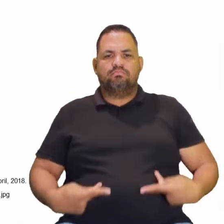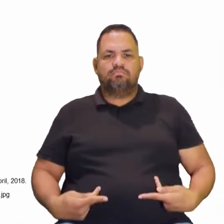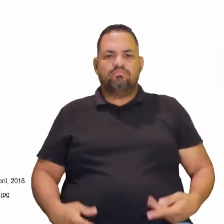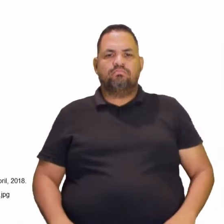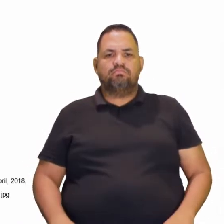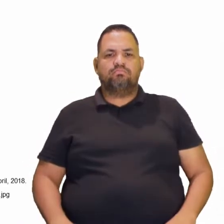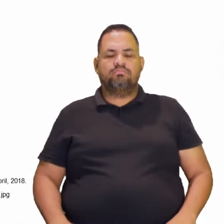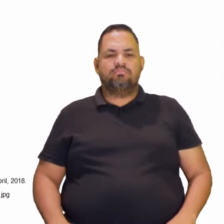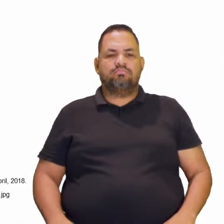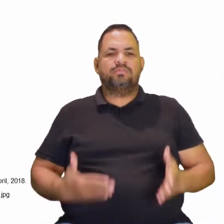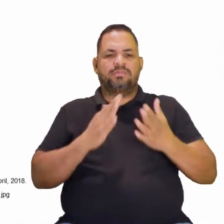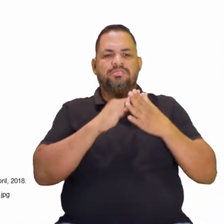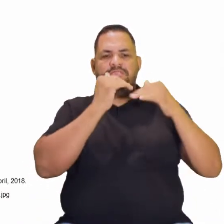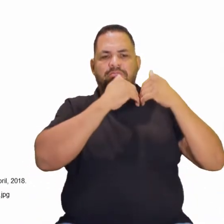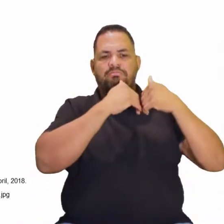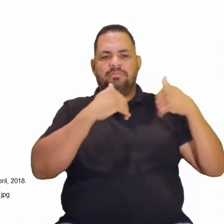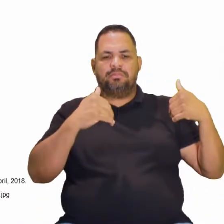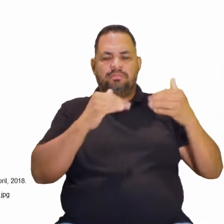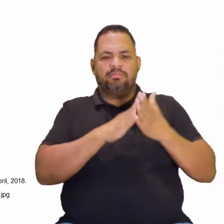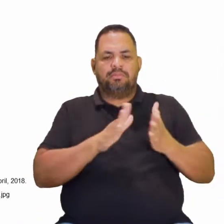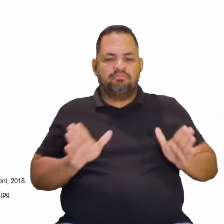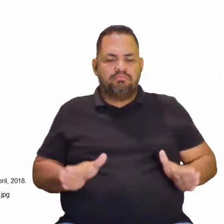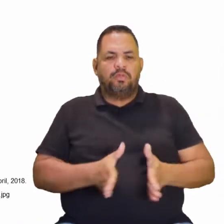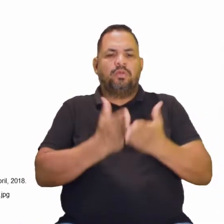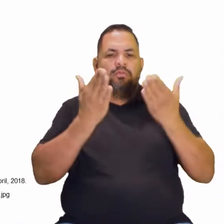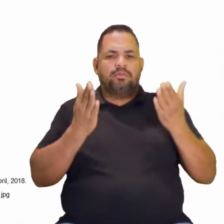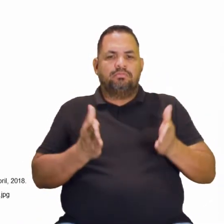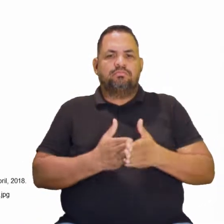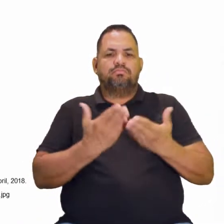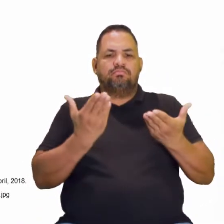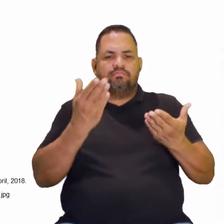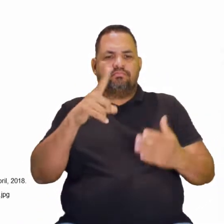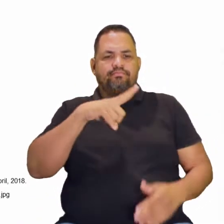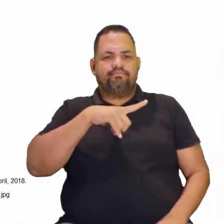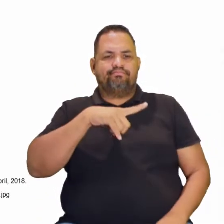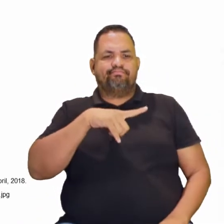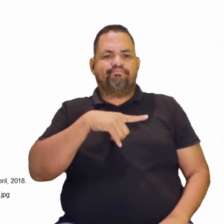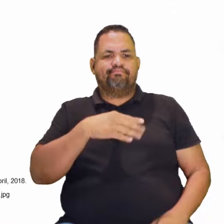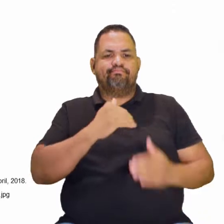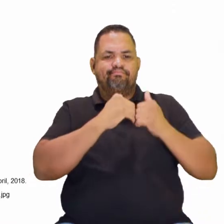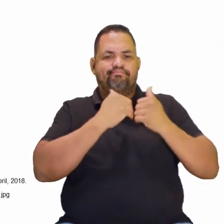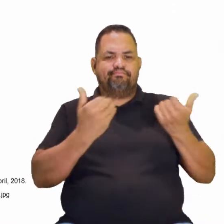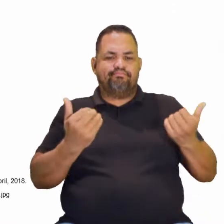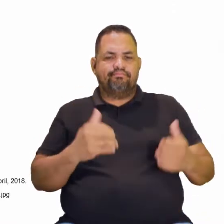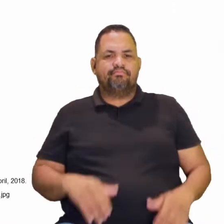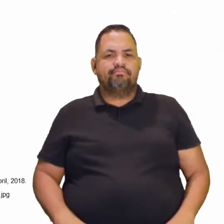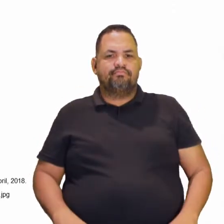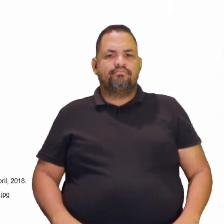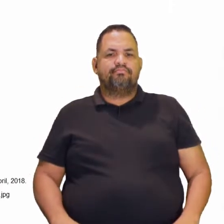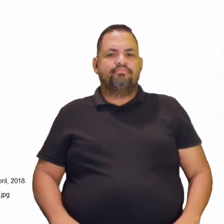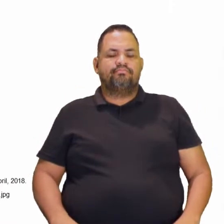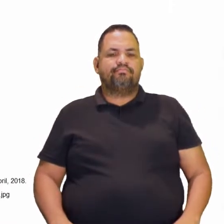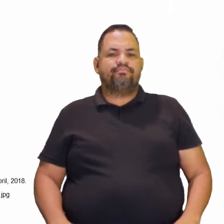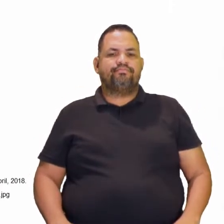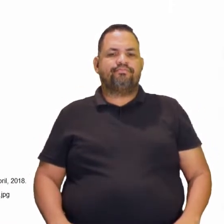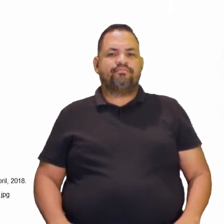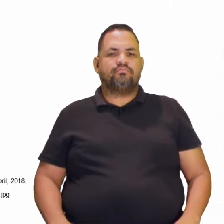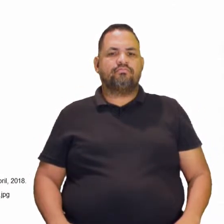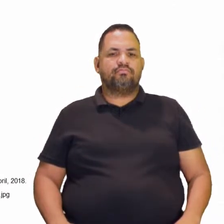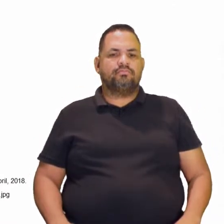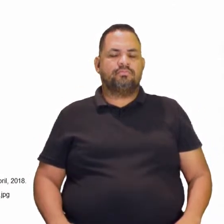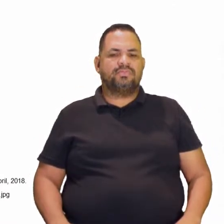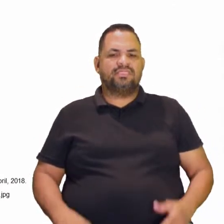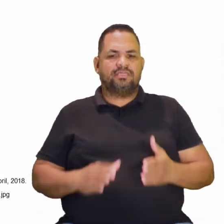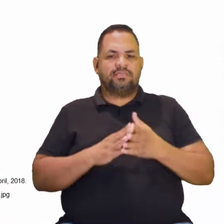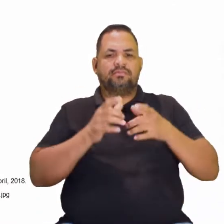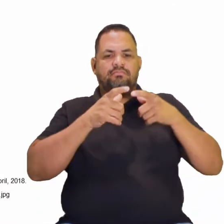existencialmente marginalizado, né? Como os negros estavam assim bastante marginalizados no Brasil, porque uma